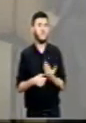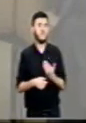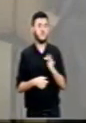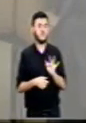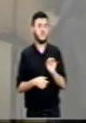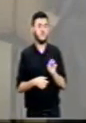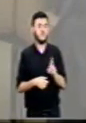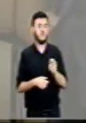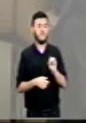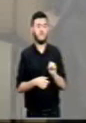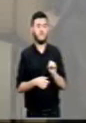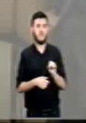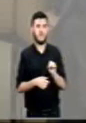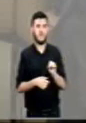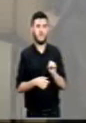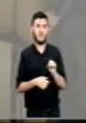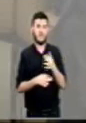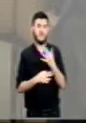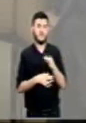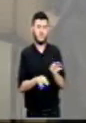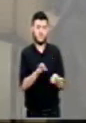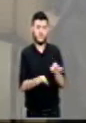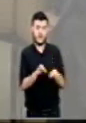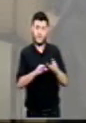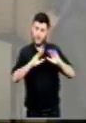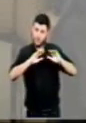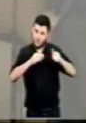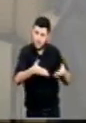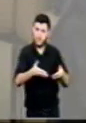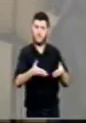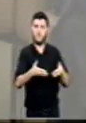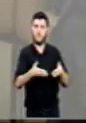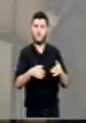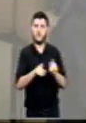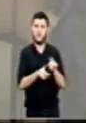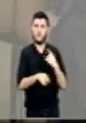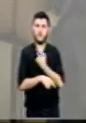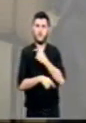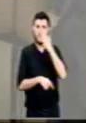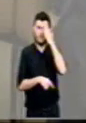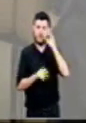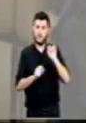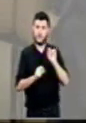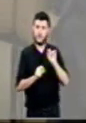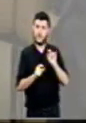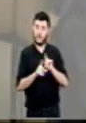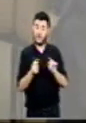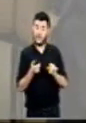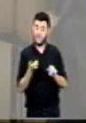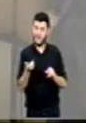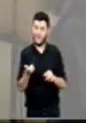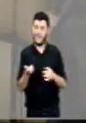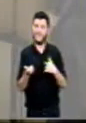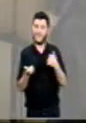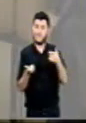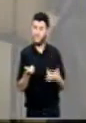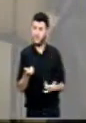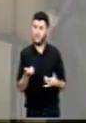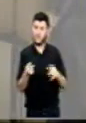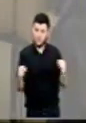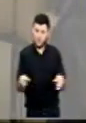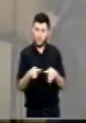ou a foro privilegiado, o nome que se queira se dar, no bom sentido da palavra. Como disse agora o advogado-geral do